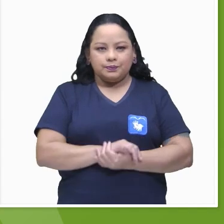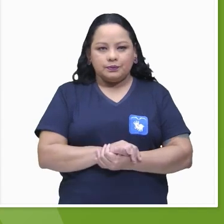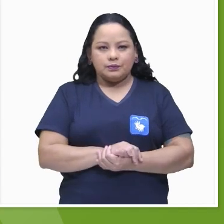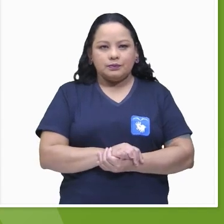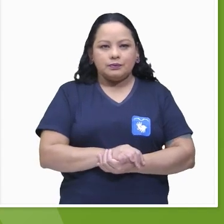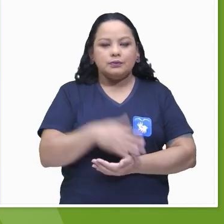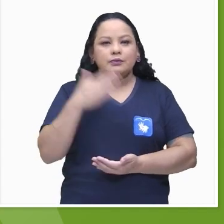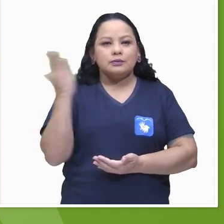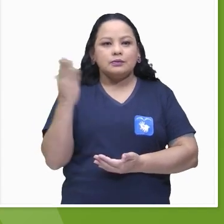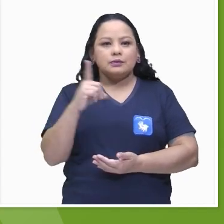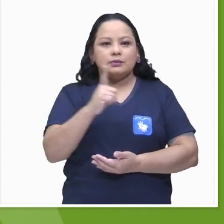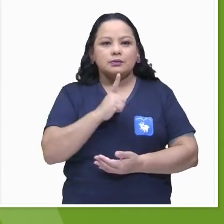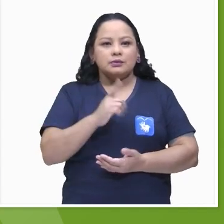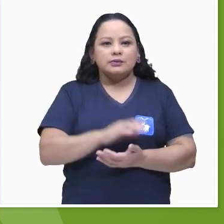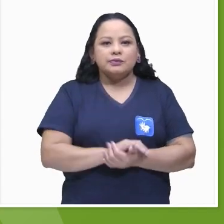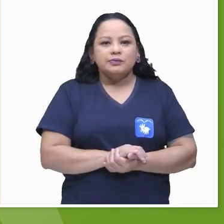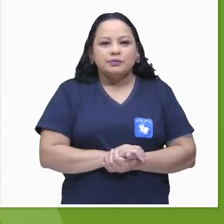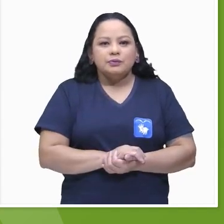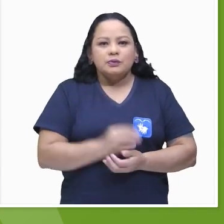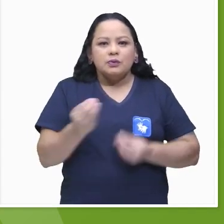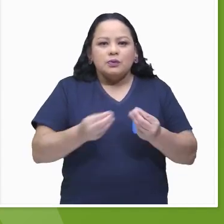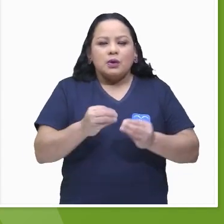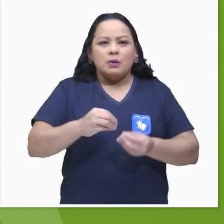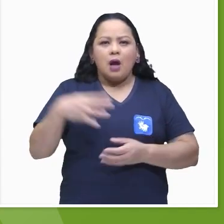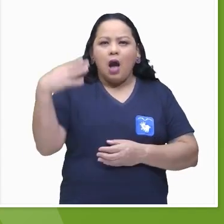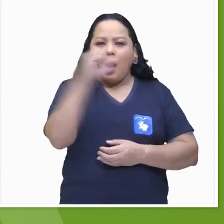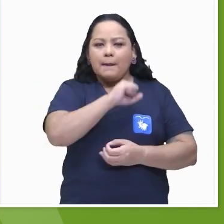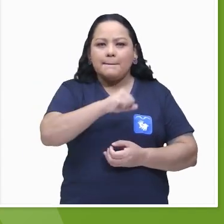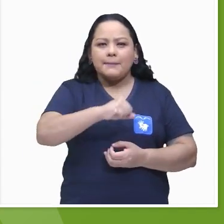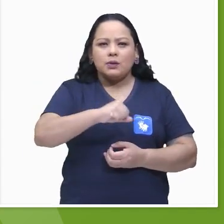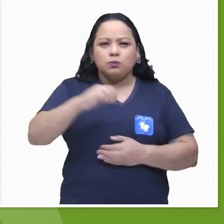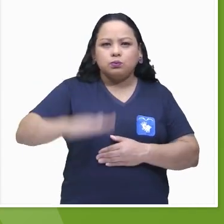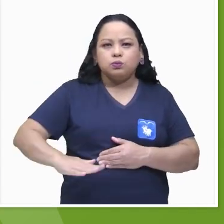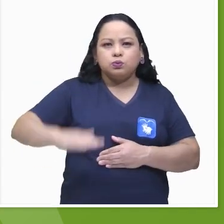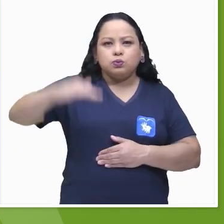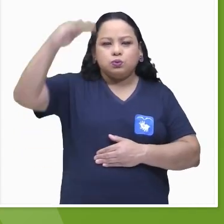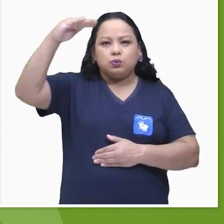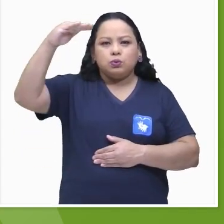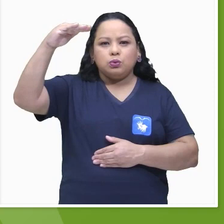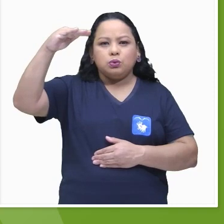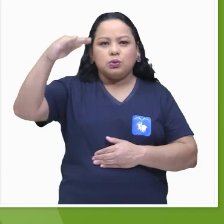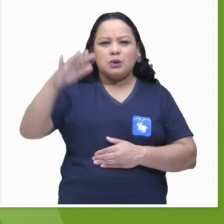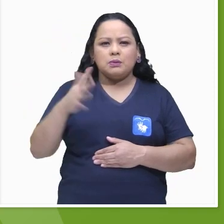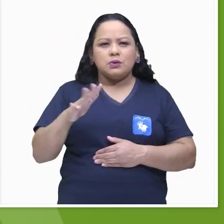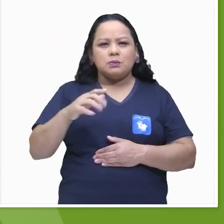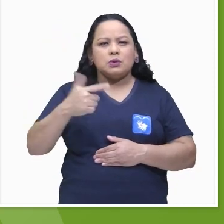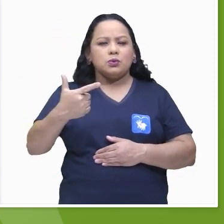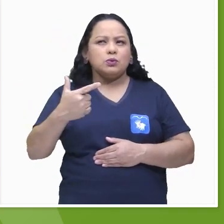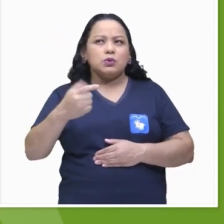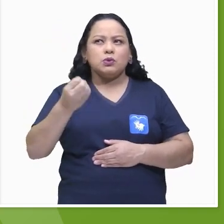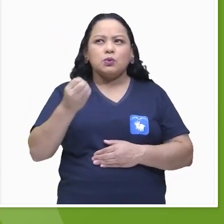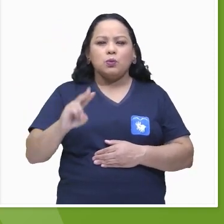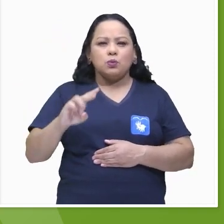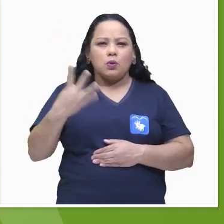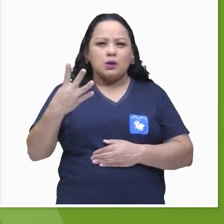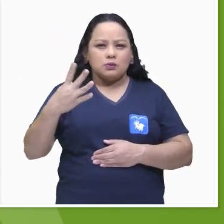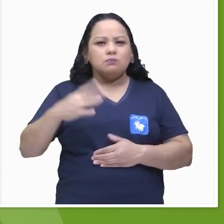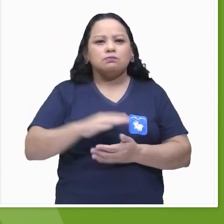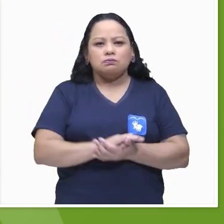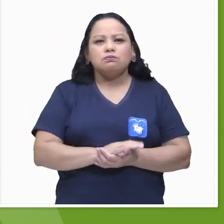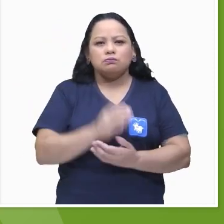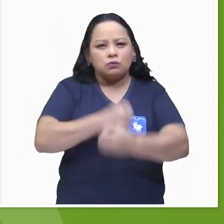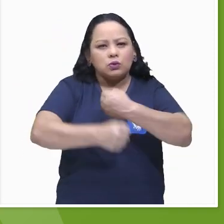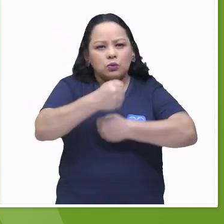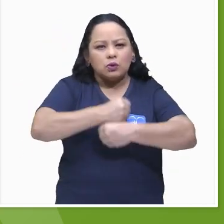Estirão puberal, né? Aquele rápido crescimento em estatura, que dura cerca de 2 a 4 anos. Geralmente,